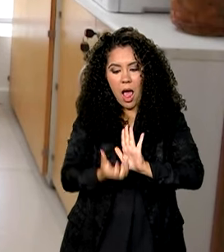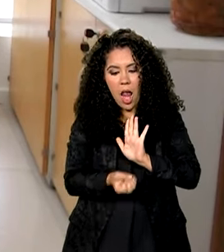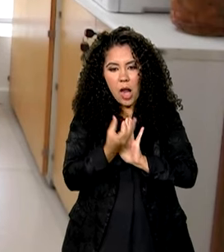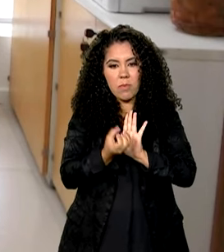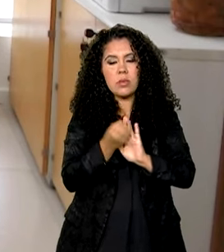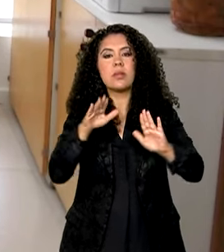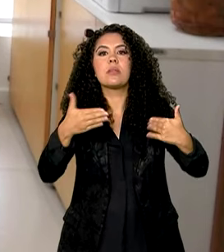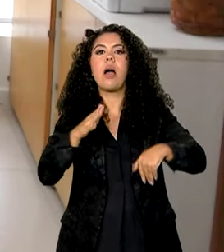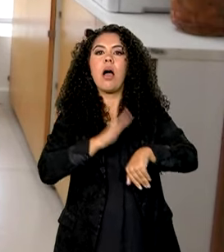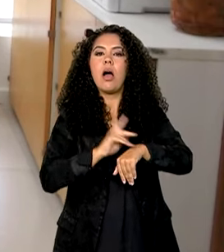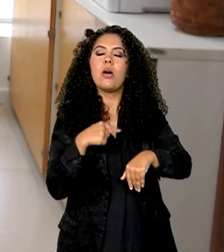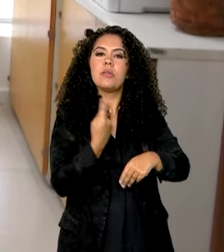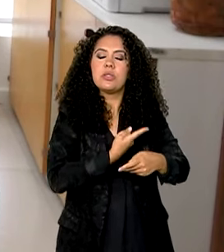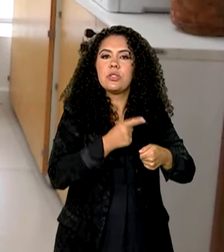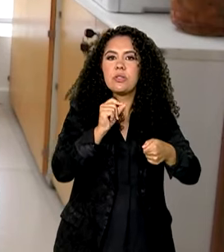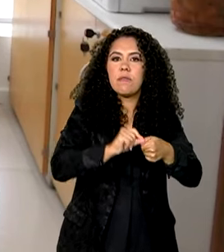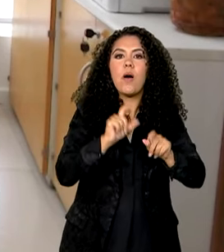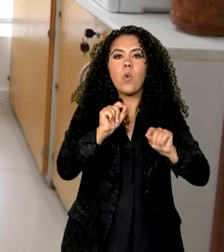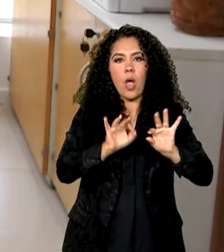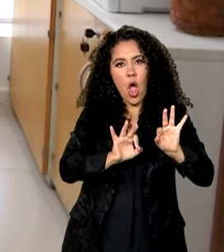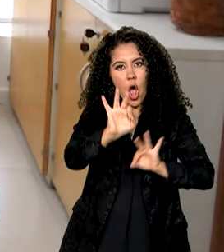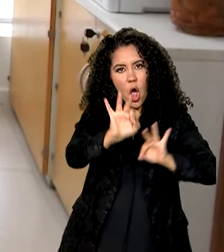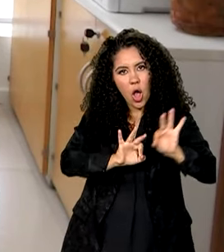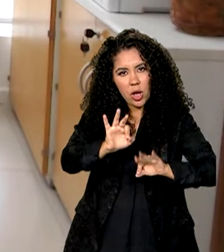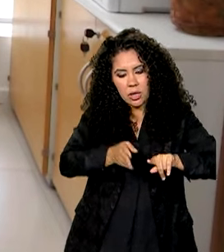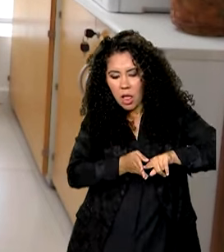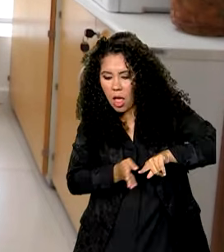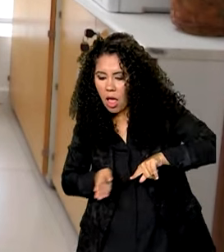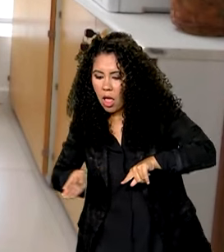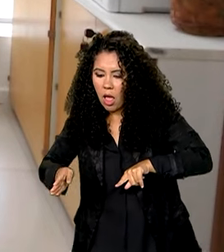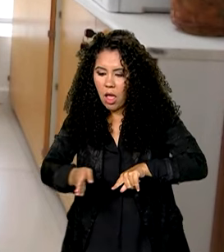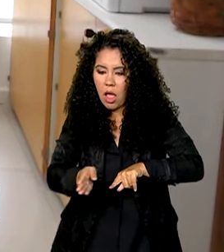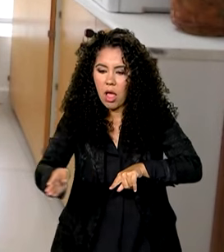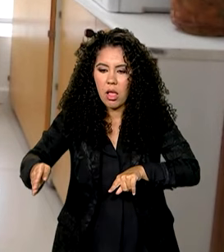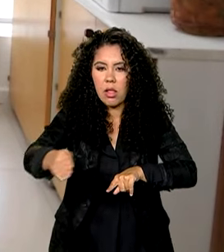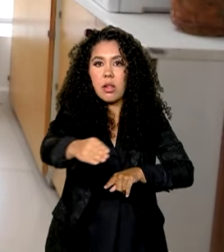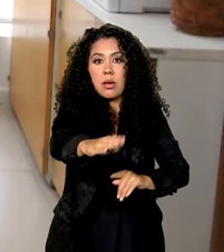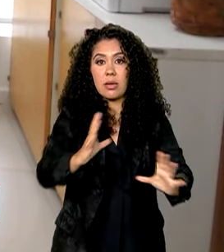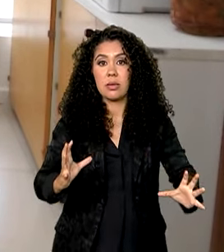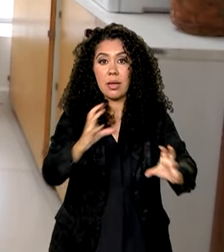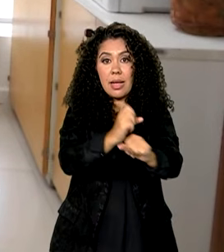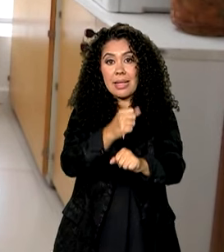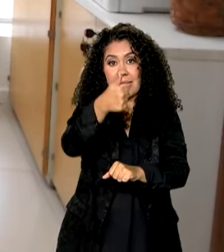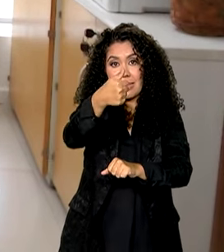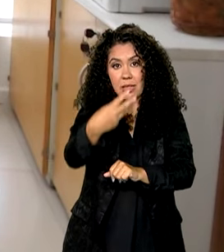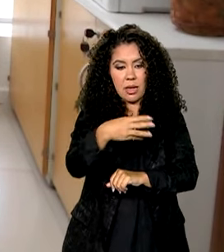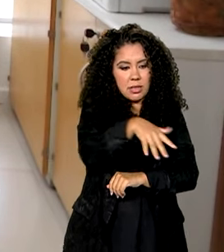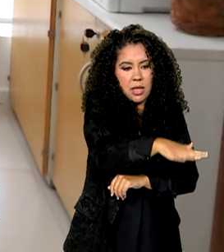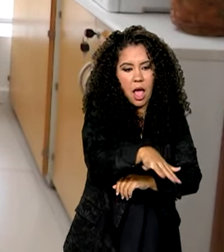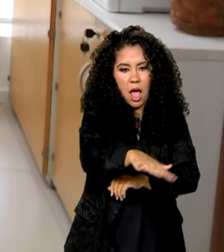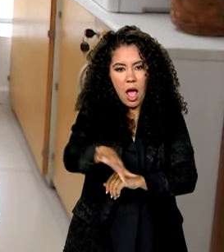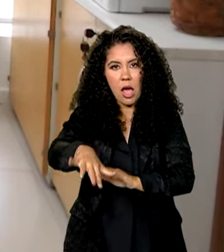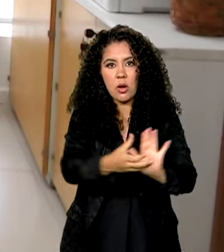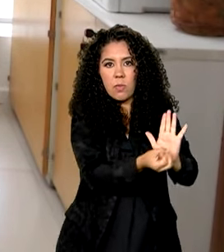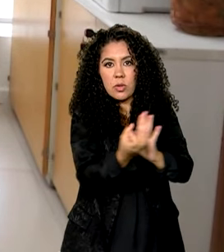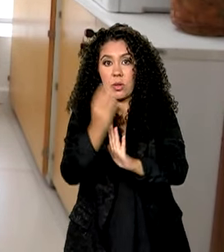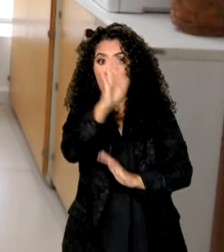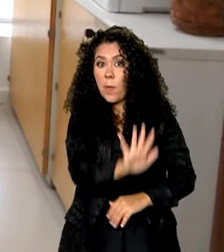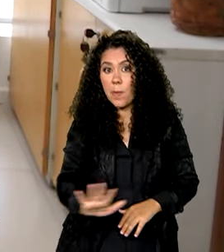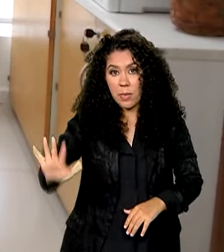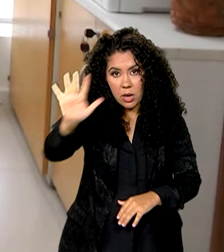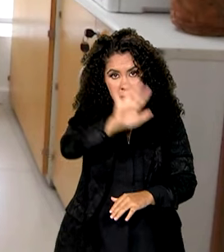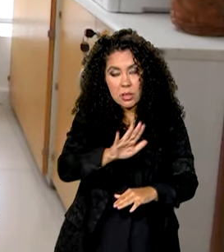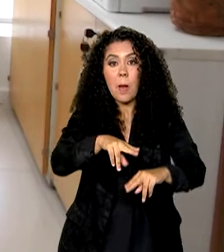desenvolvemos eh as rotas em a partir de 13 setores produtivos hoje no país eh e a